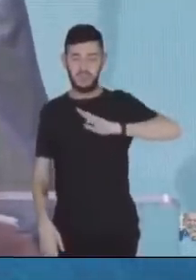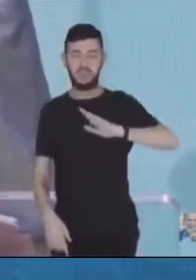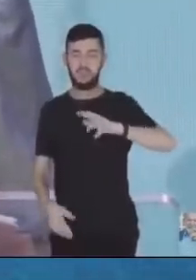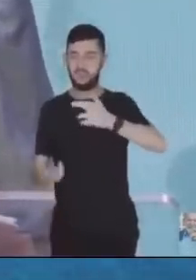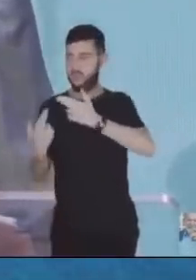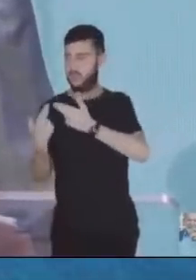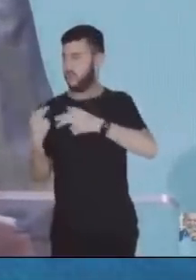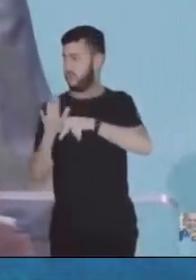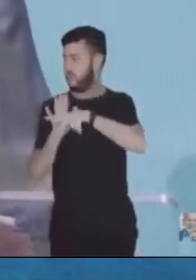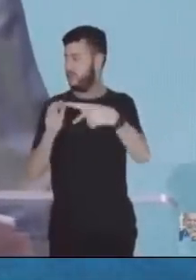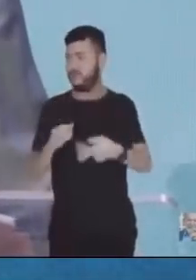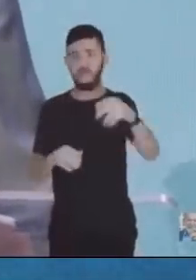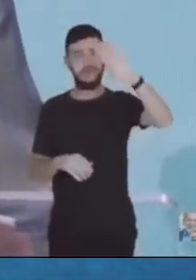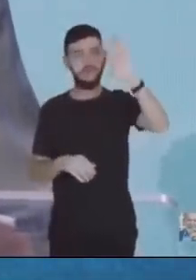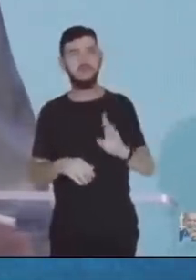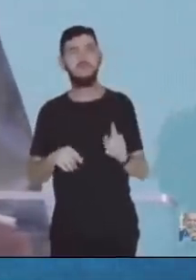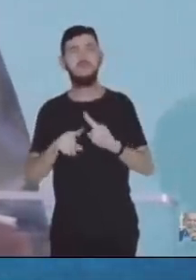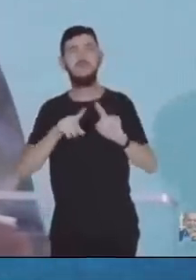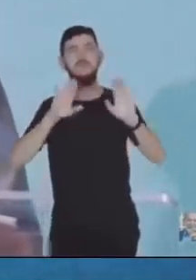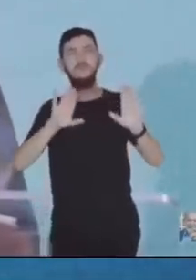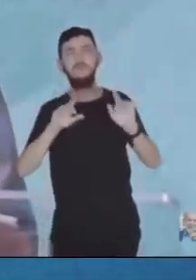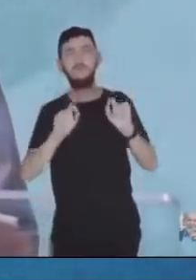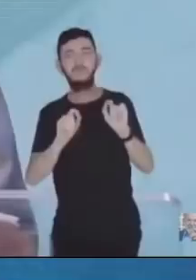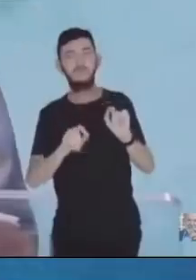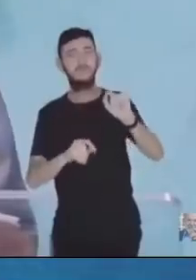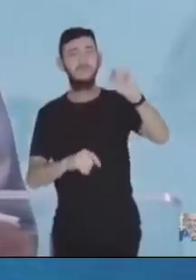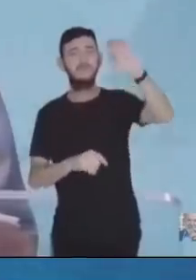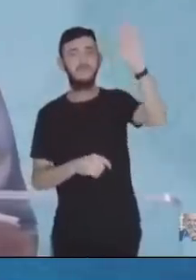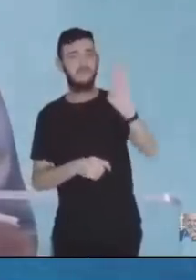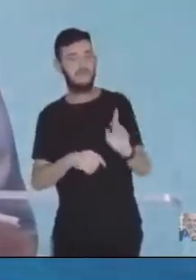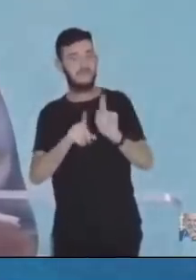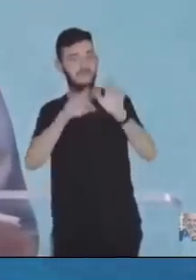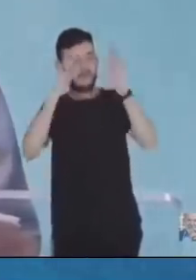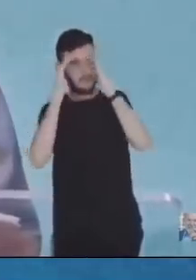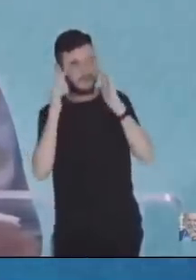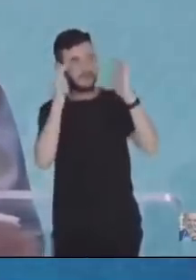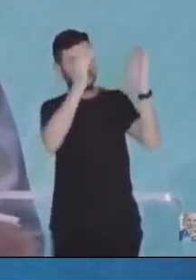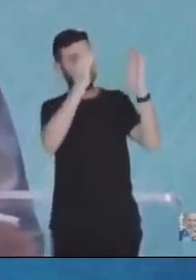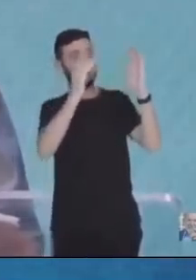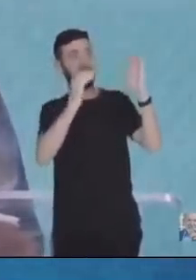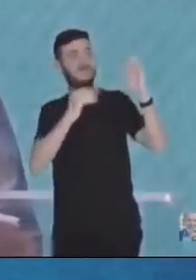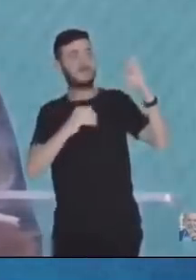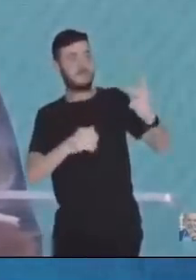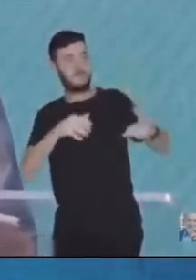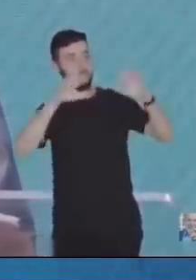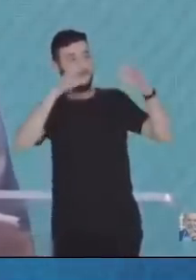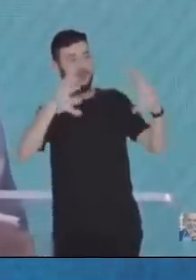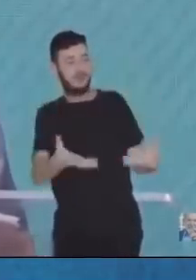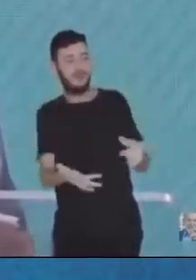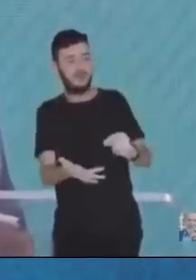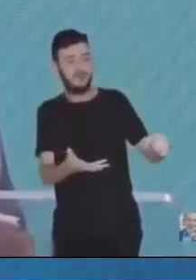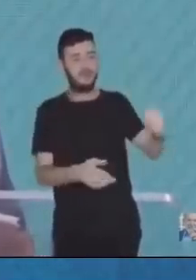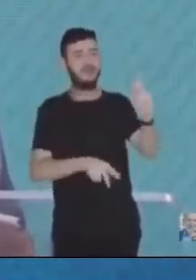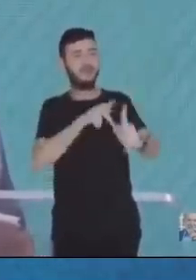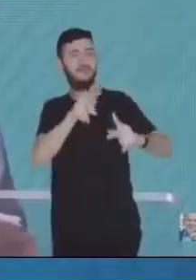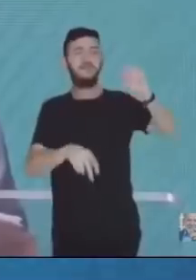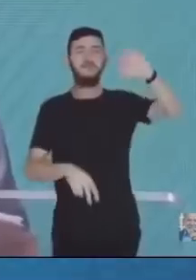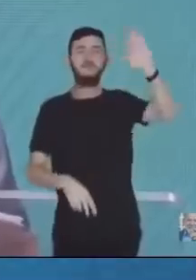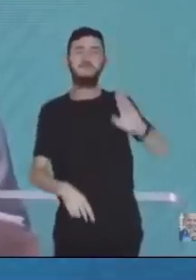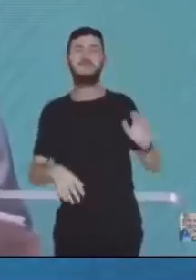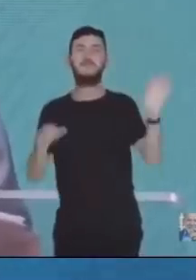irá voltar a ser respeitado internacionalmente e o povo brasileiro voltará a ser feliz e a ter orgulho do seu